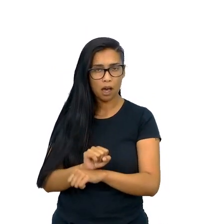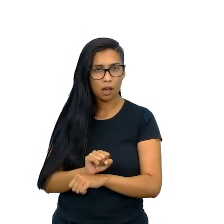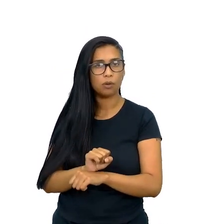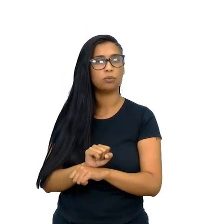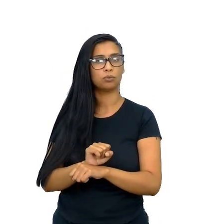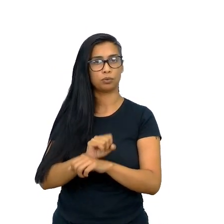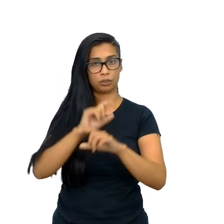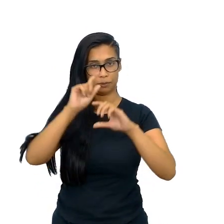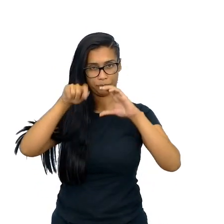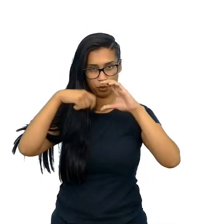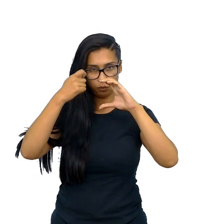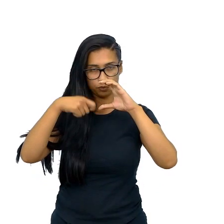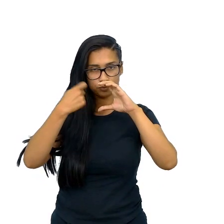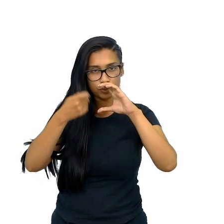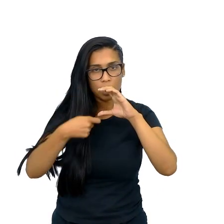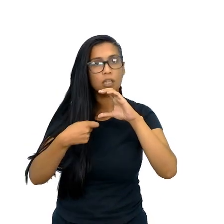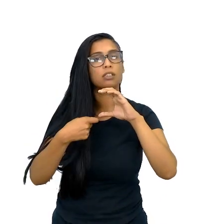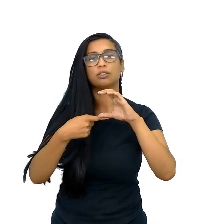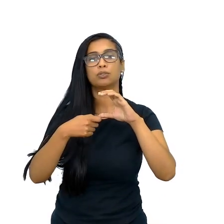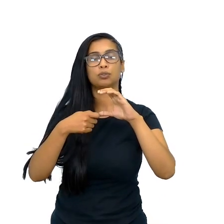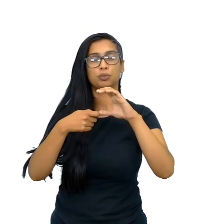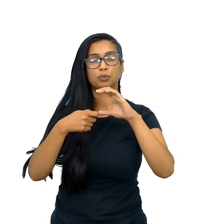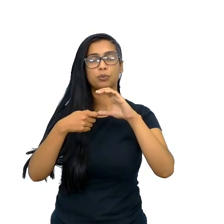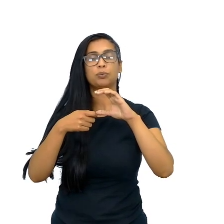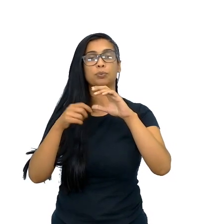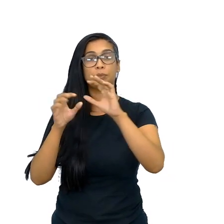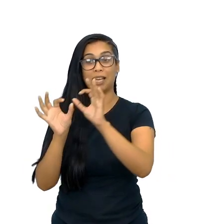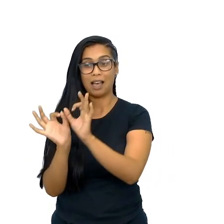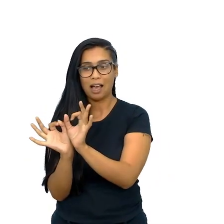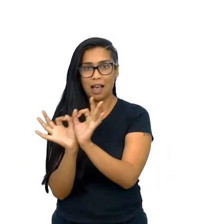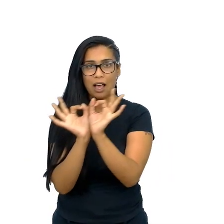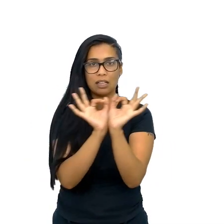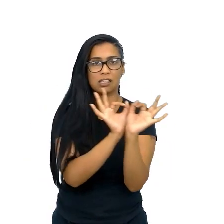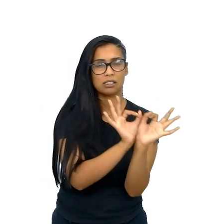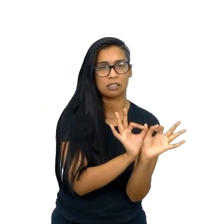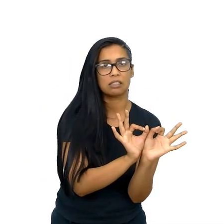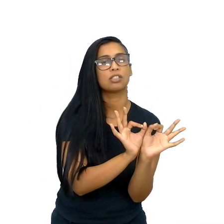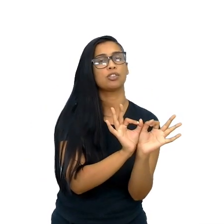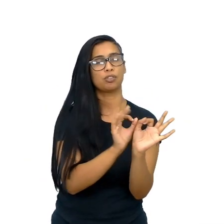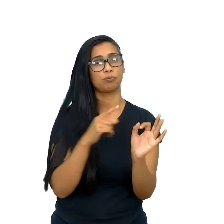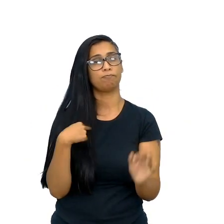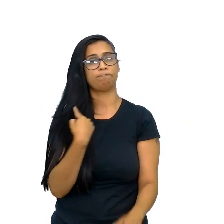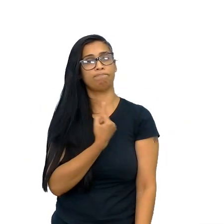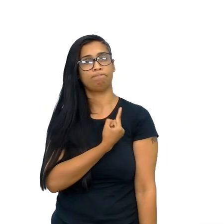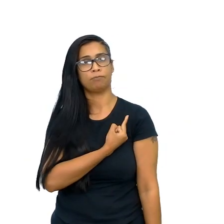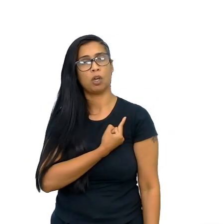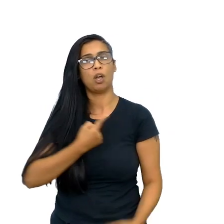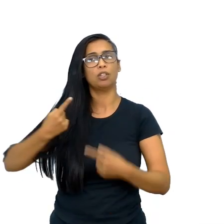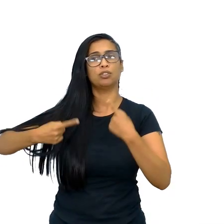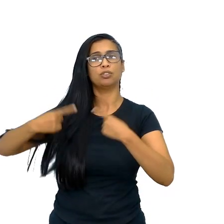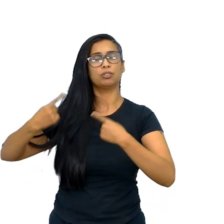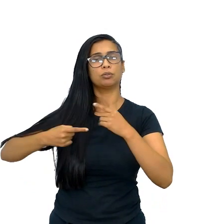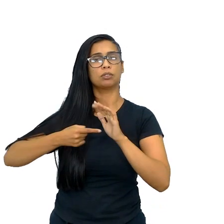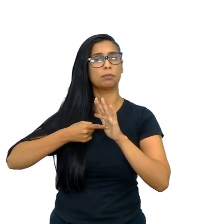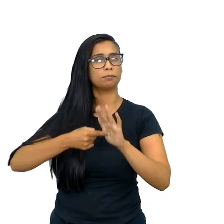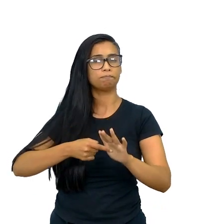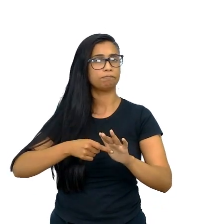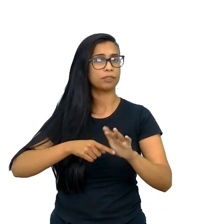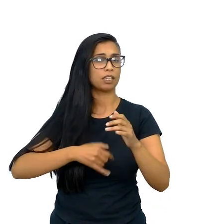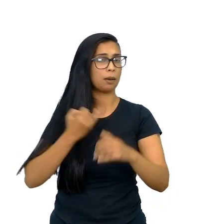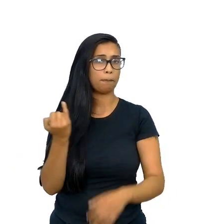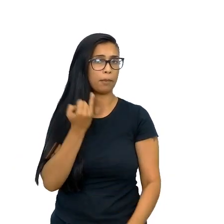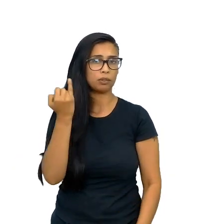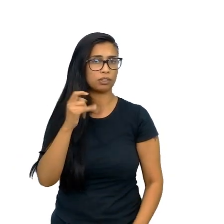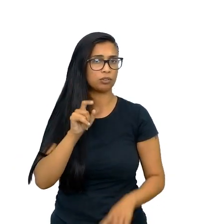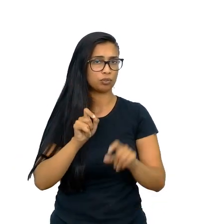vamos aqui dar uma discussão, vamos apresentar aqui uma discussão para vocês. É importante, professores, antes de